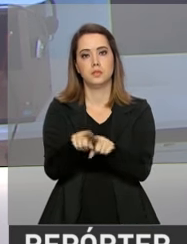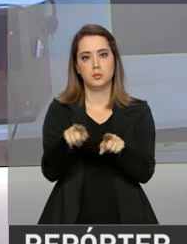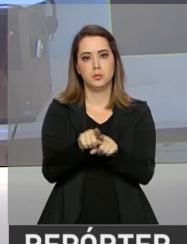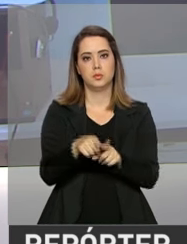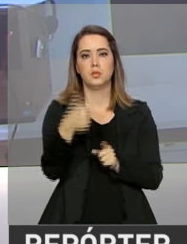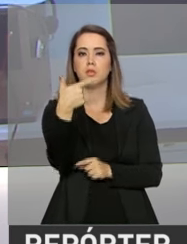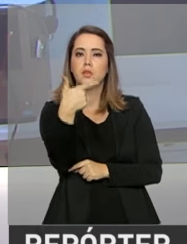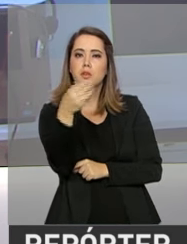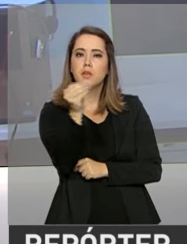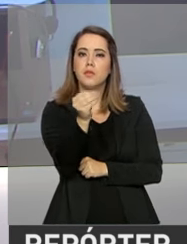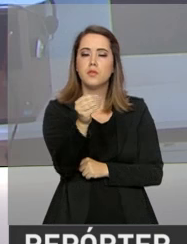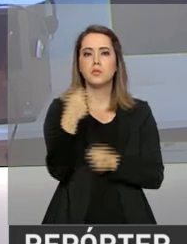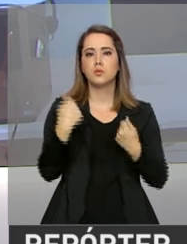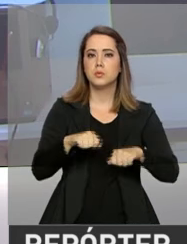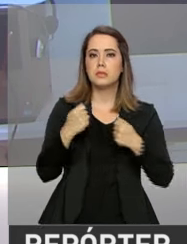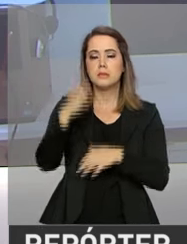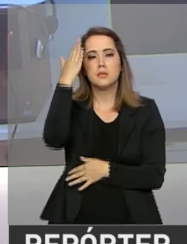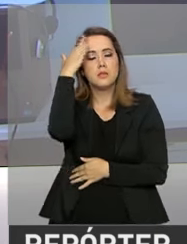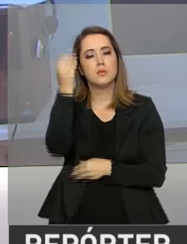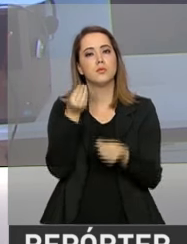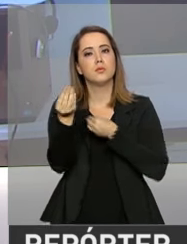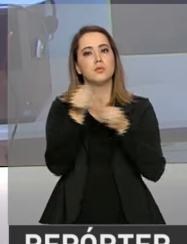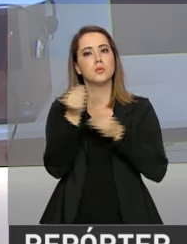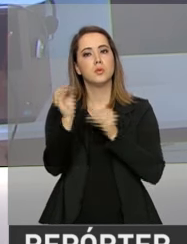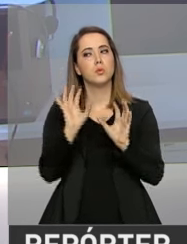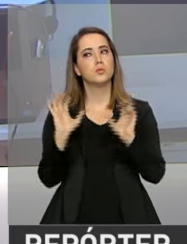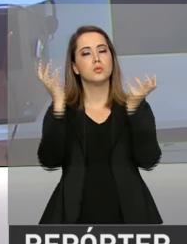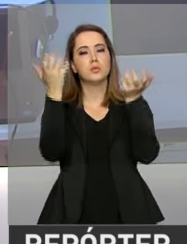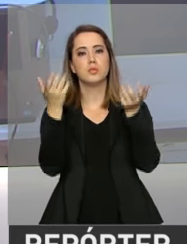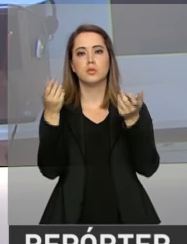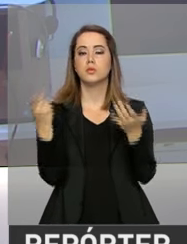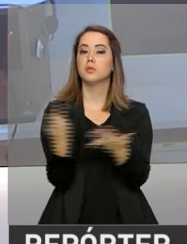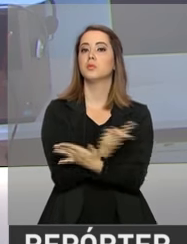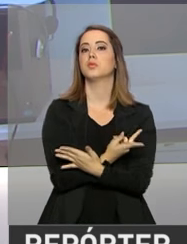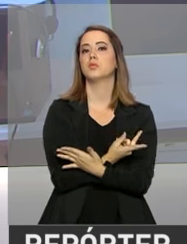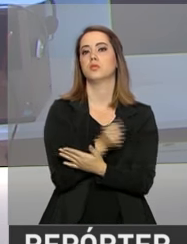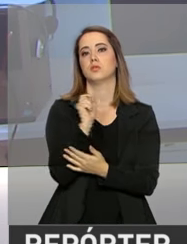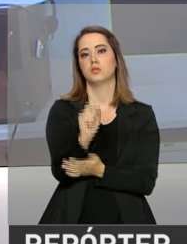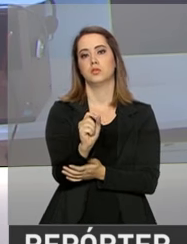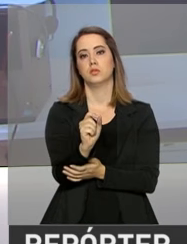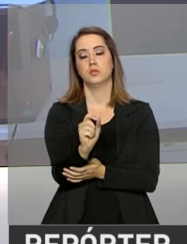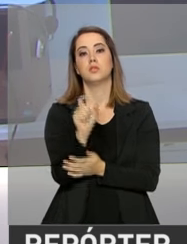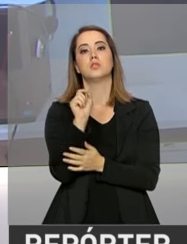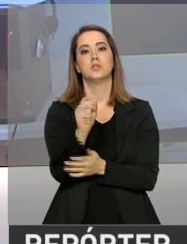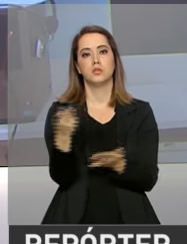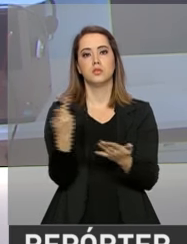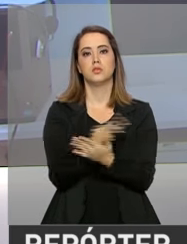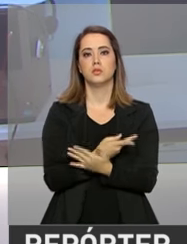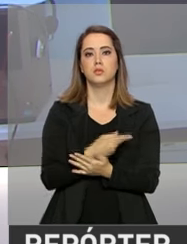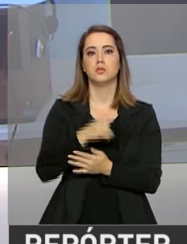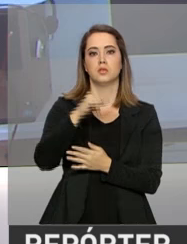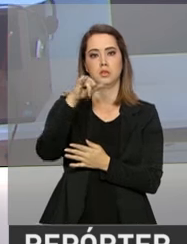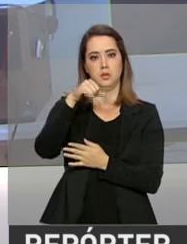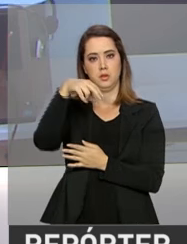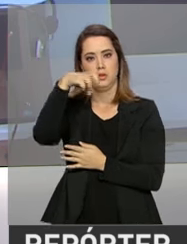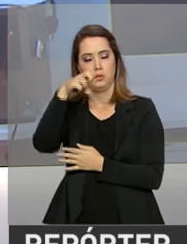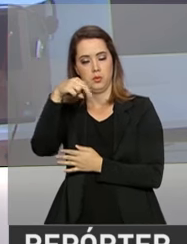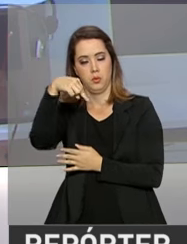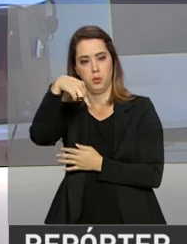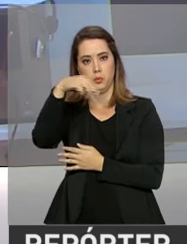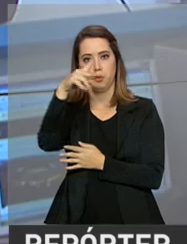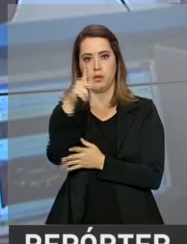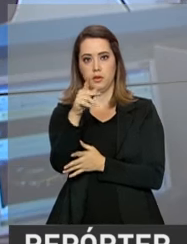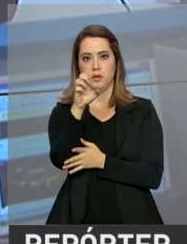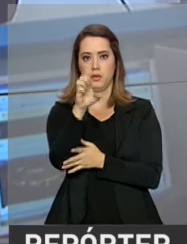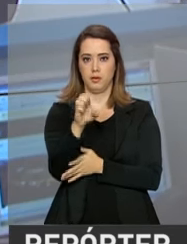dependem das condições do tempo para serem realizadas o serviço é prestado pelo instituto nacional de pesquisas espaciais